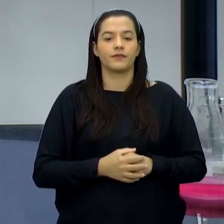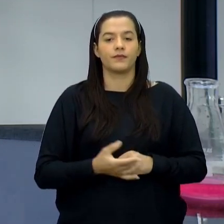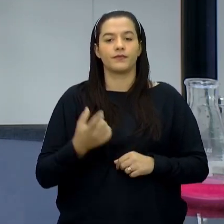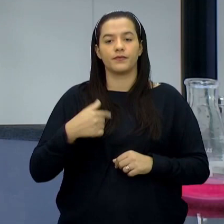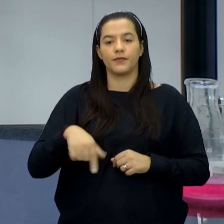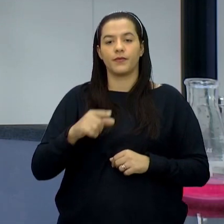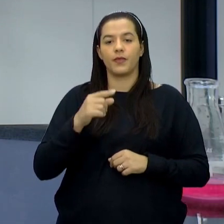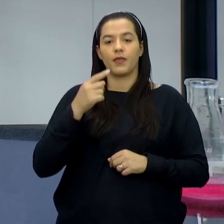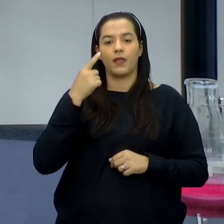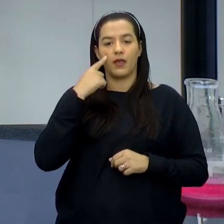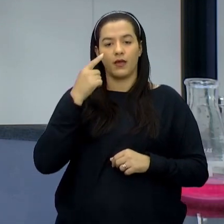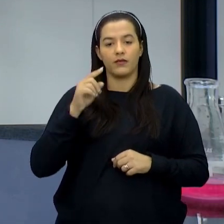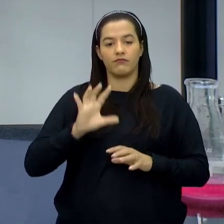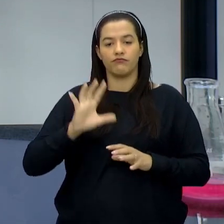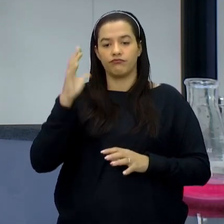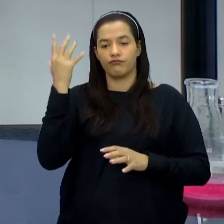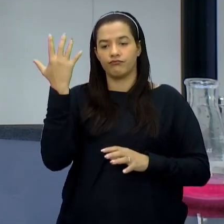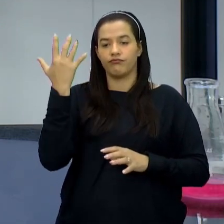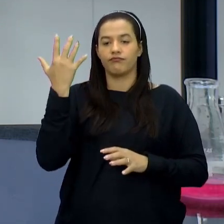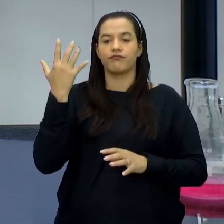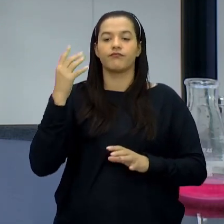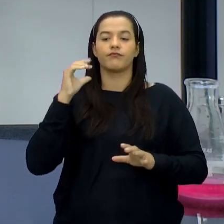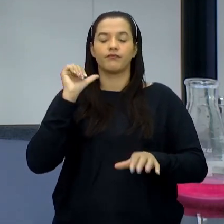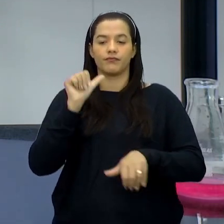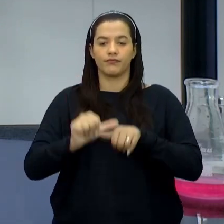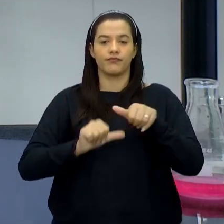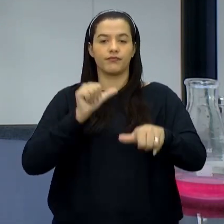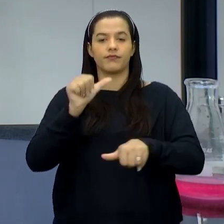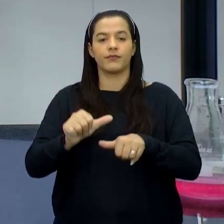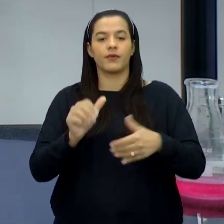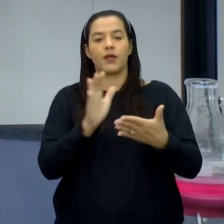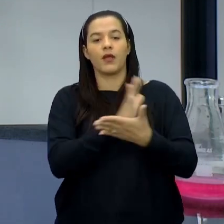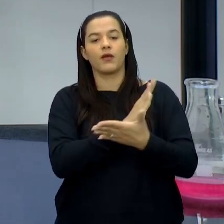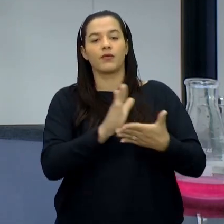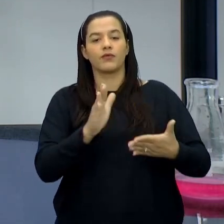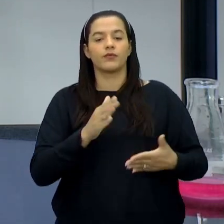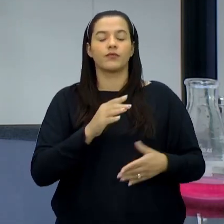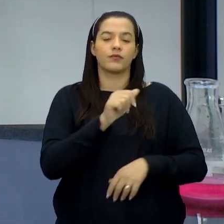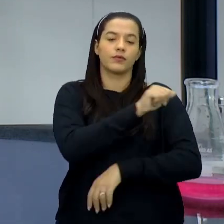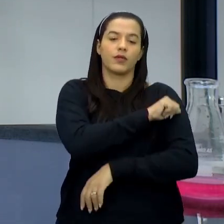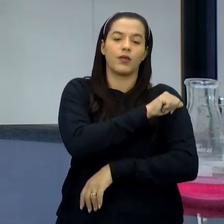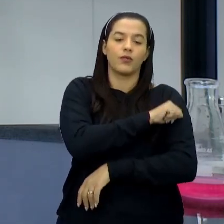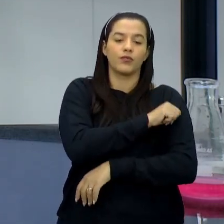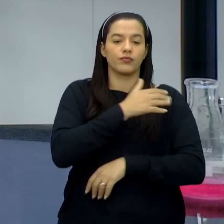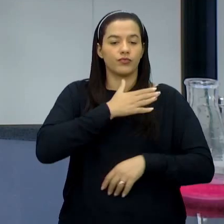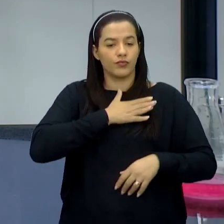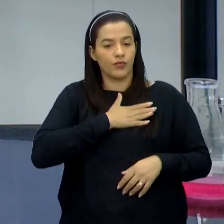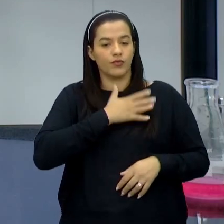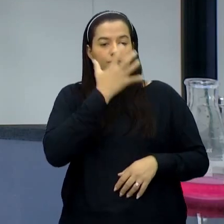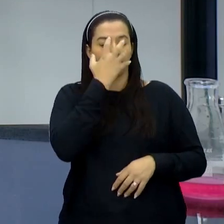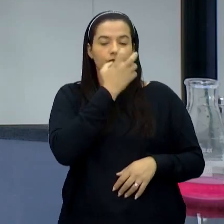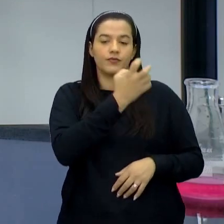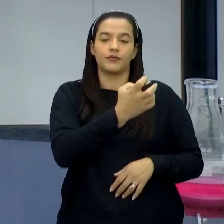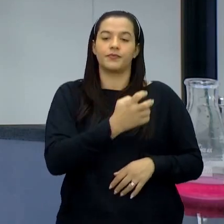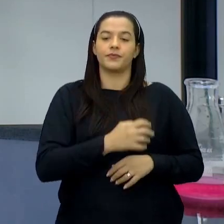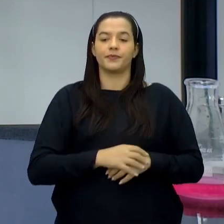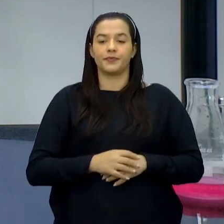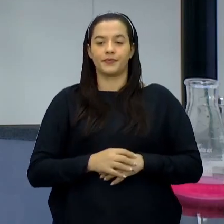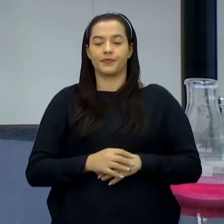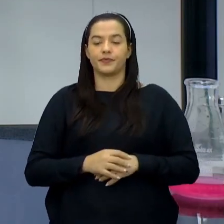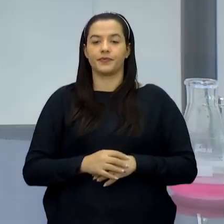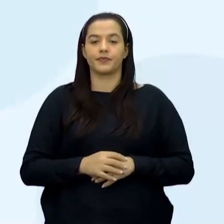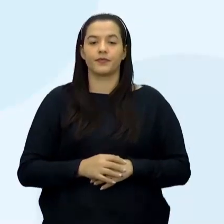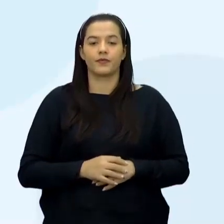mágico, tá? E ela fascina muito os alunos. Por quê? Né? Quando